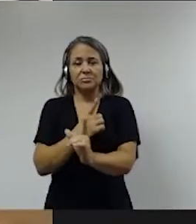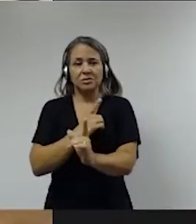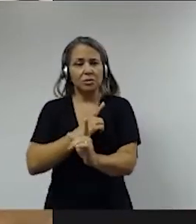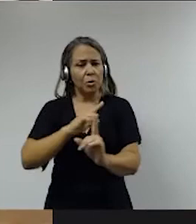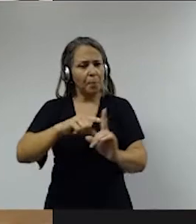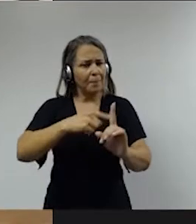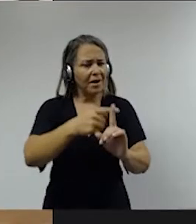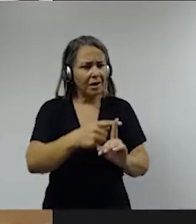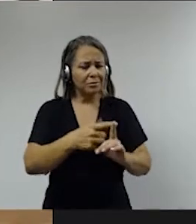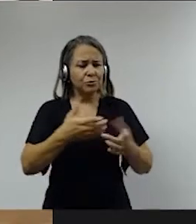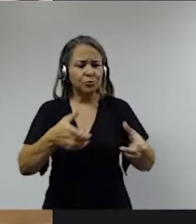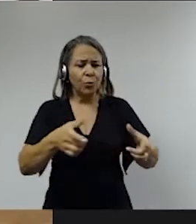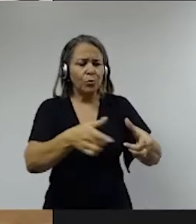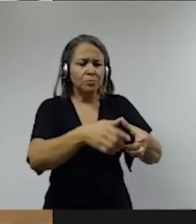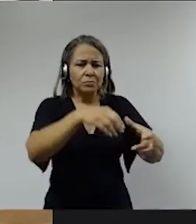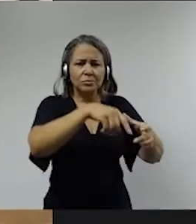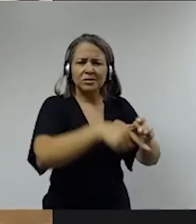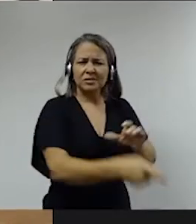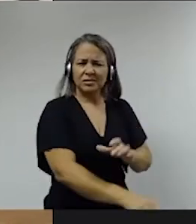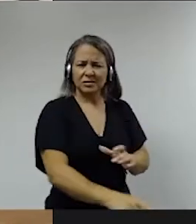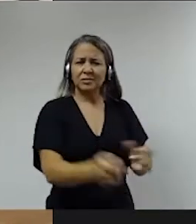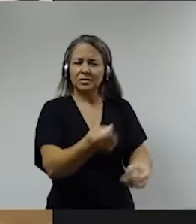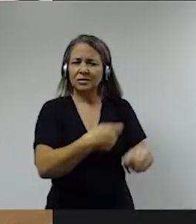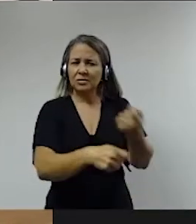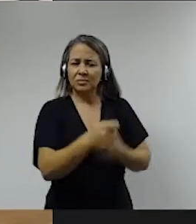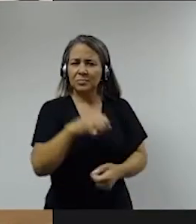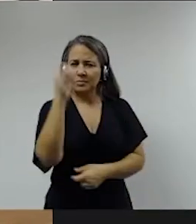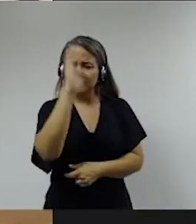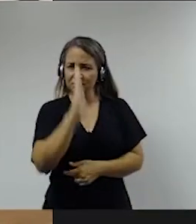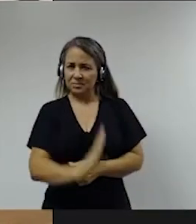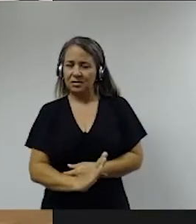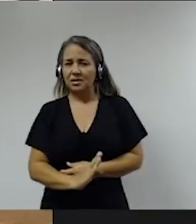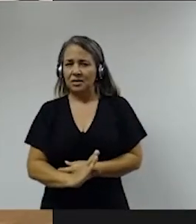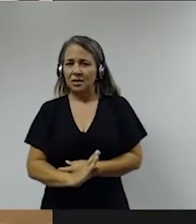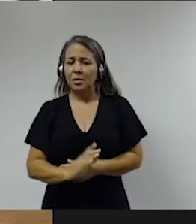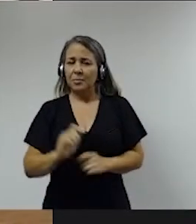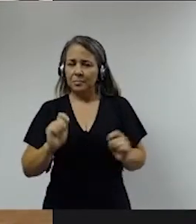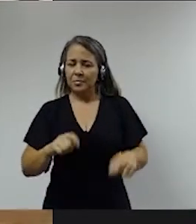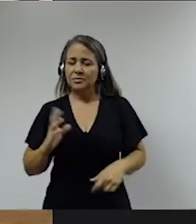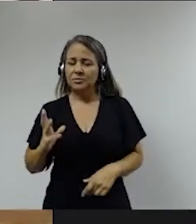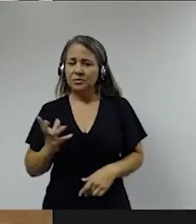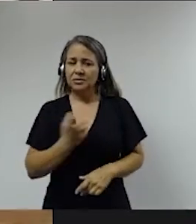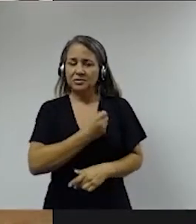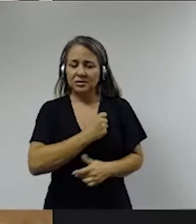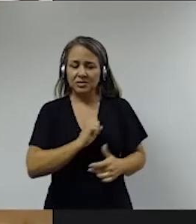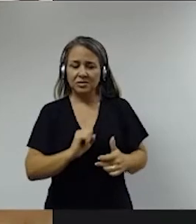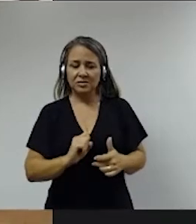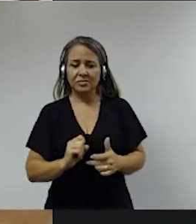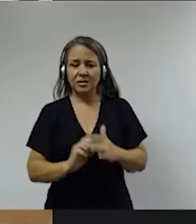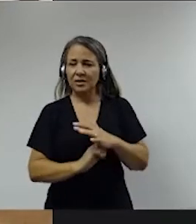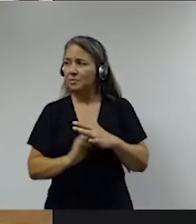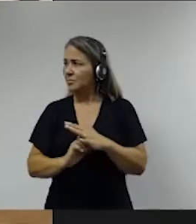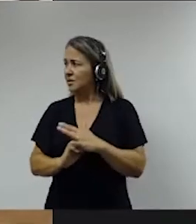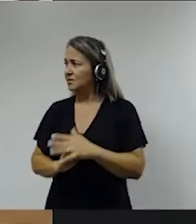concentração ocorra na economia brasileira para que salve-se a empresa? Pergunta interessante.